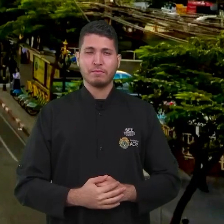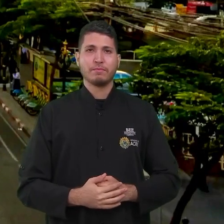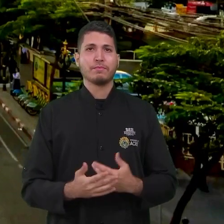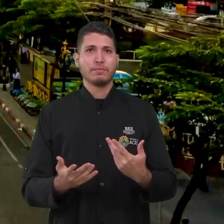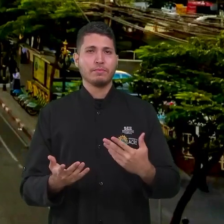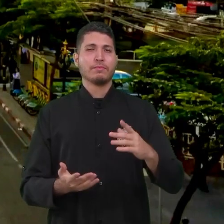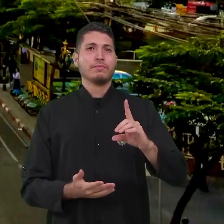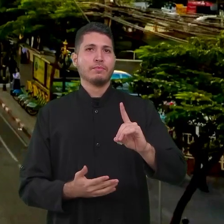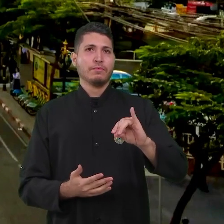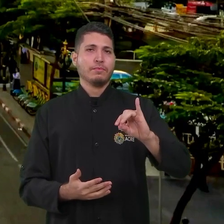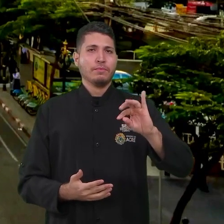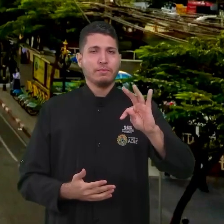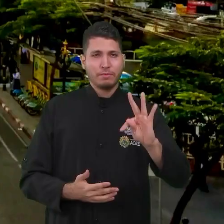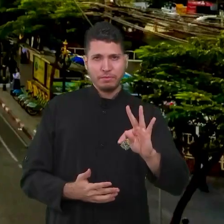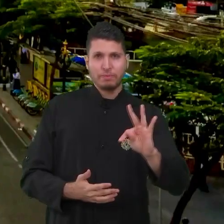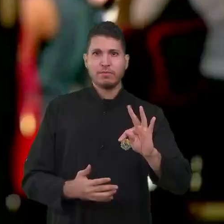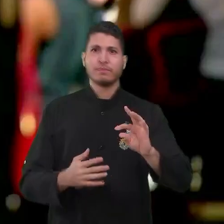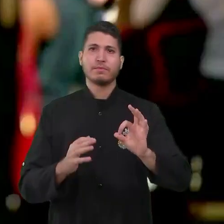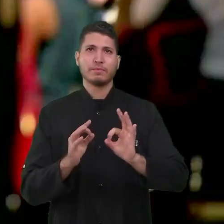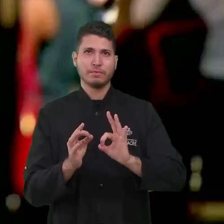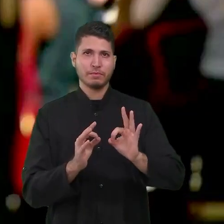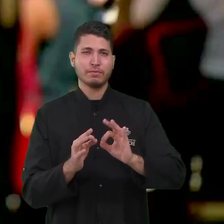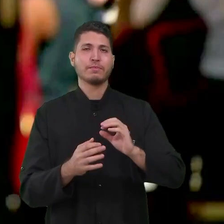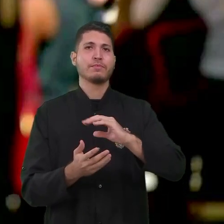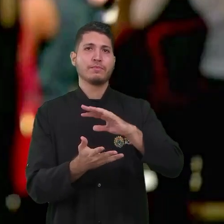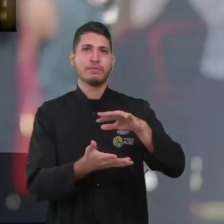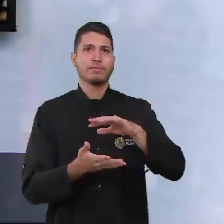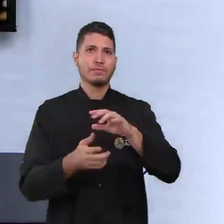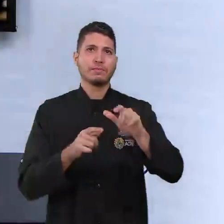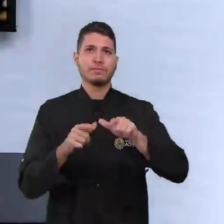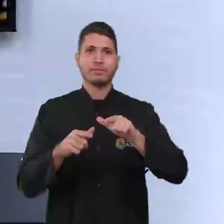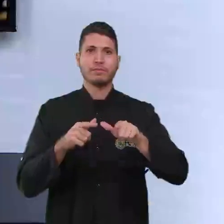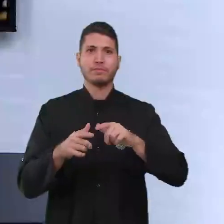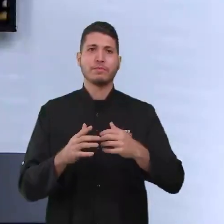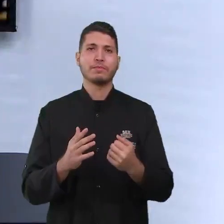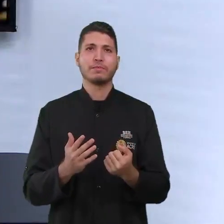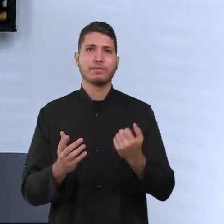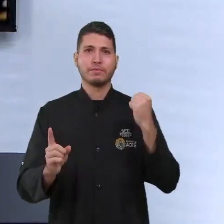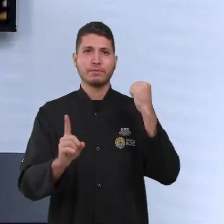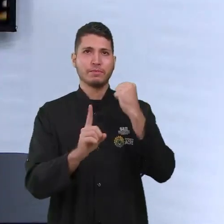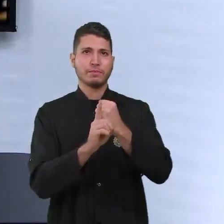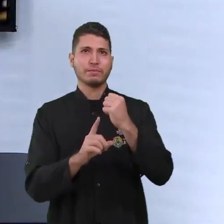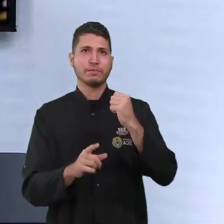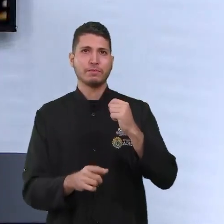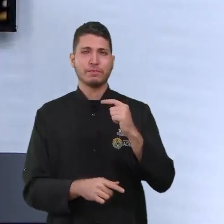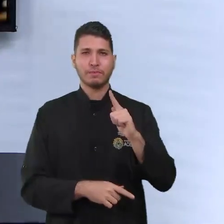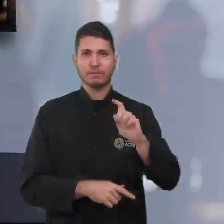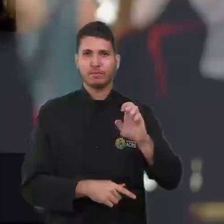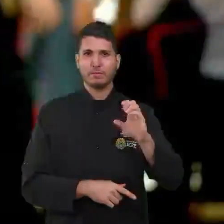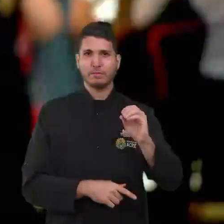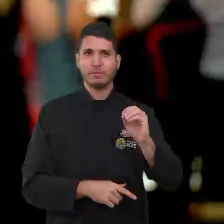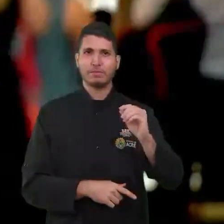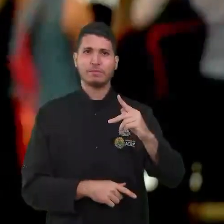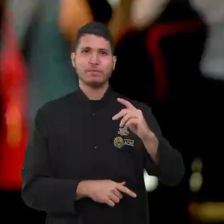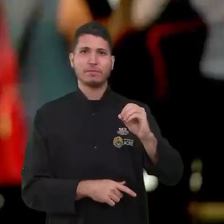que é a Divisão Internacional do Trabalho. Bom, aqui os impactos geopolíticos. Vamos lá.